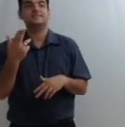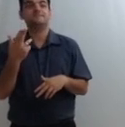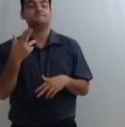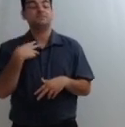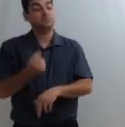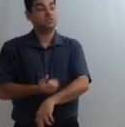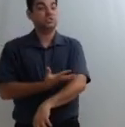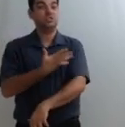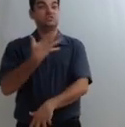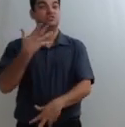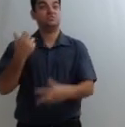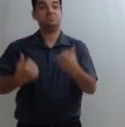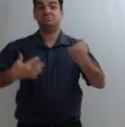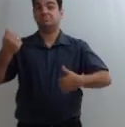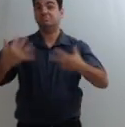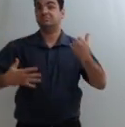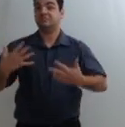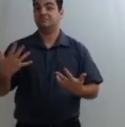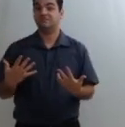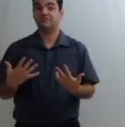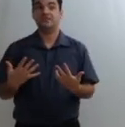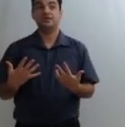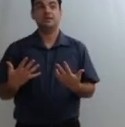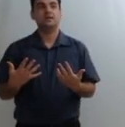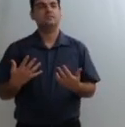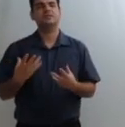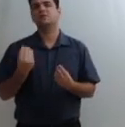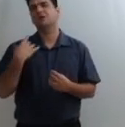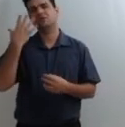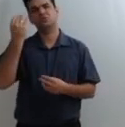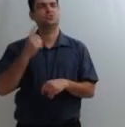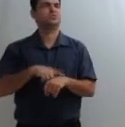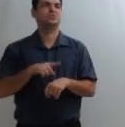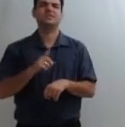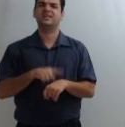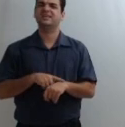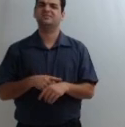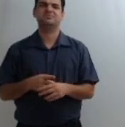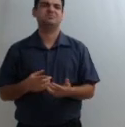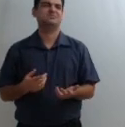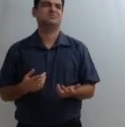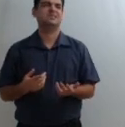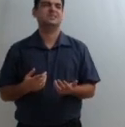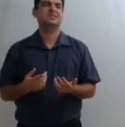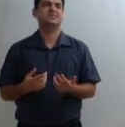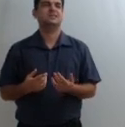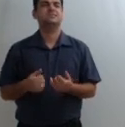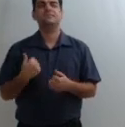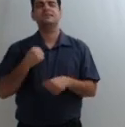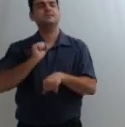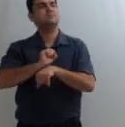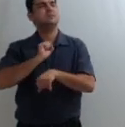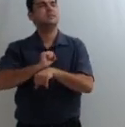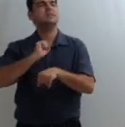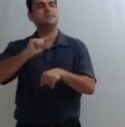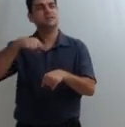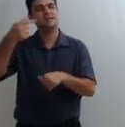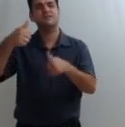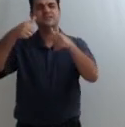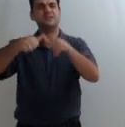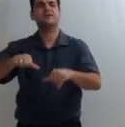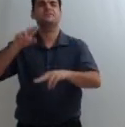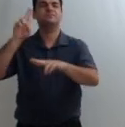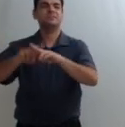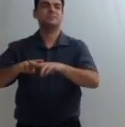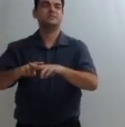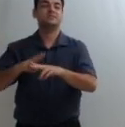do que é usual, mas é tempo demais só para que a pessoa possa ser levada a um julgamento. Ela está presa 3 anos e alguns